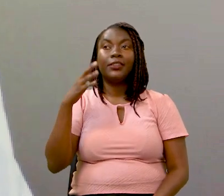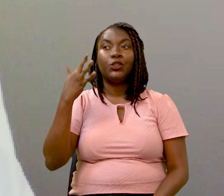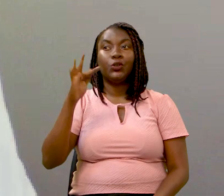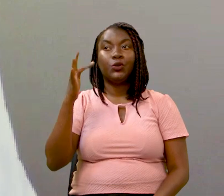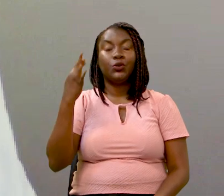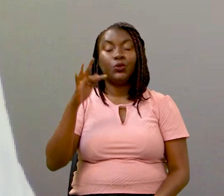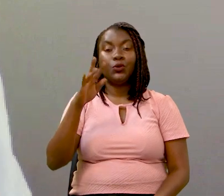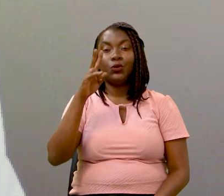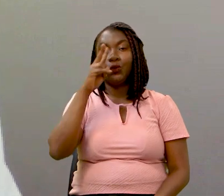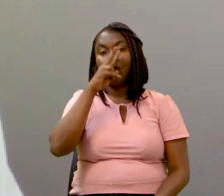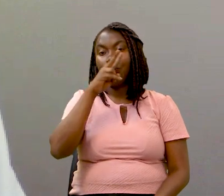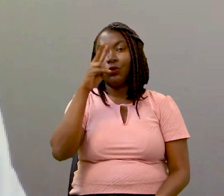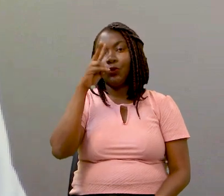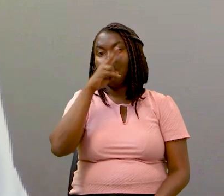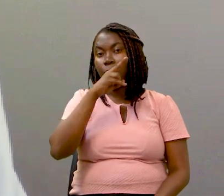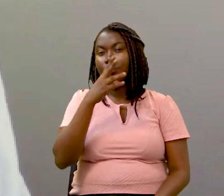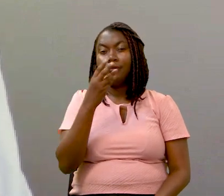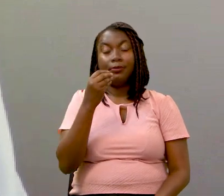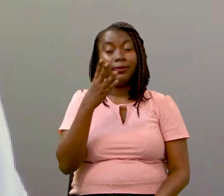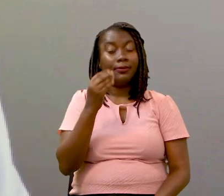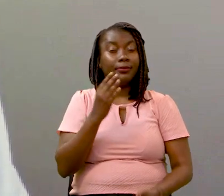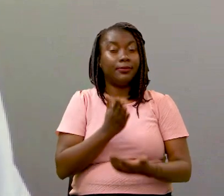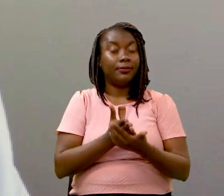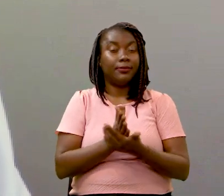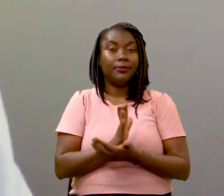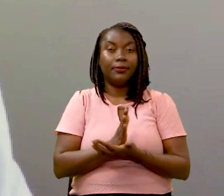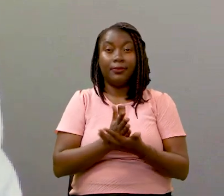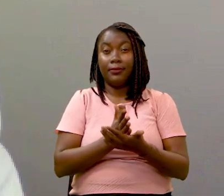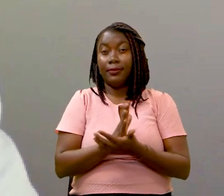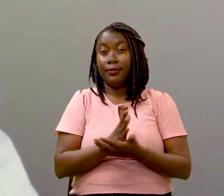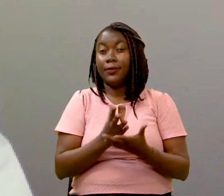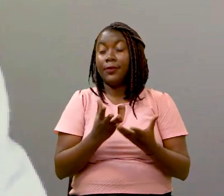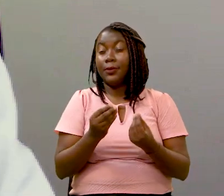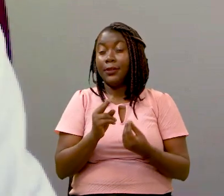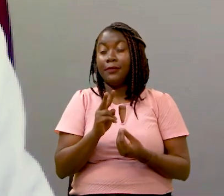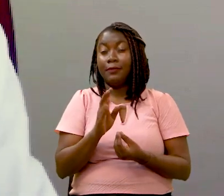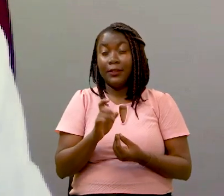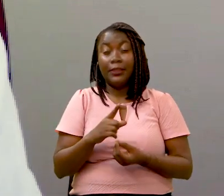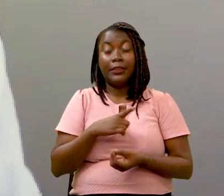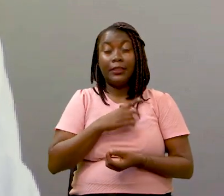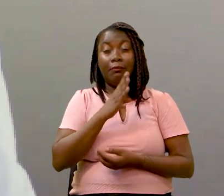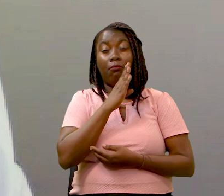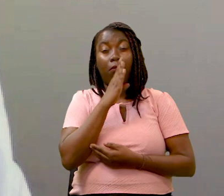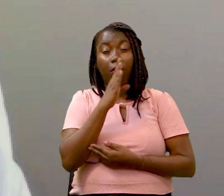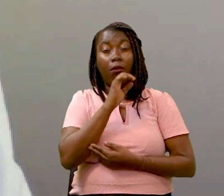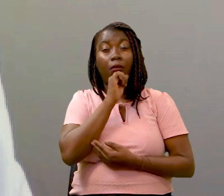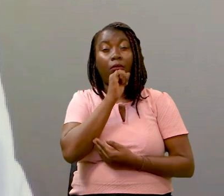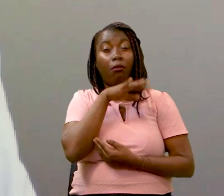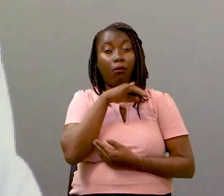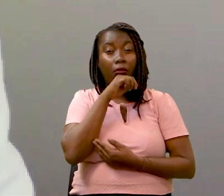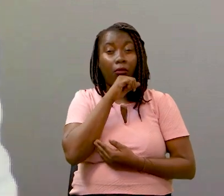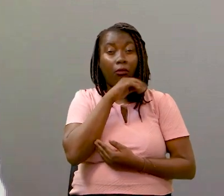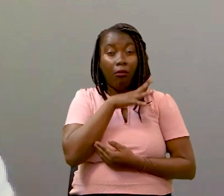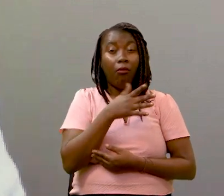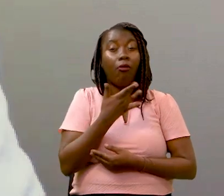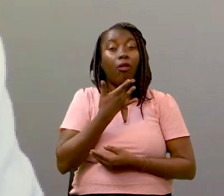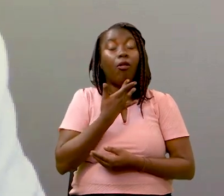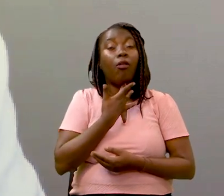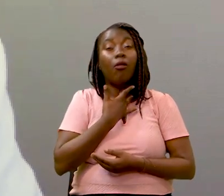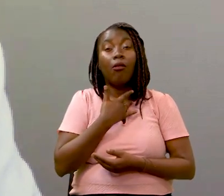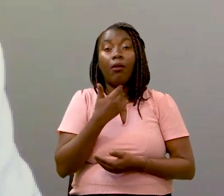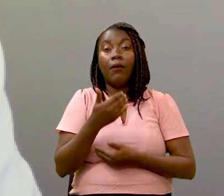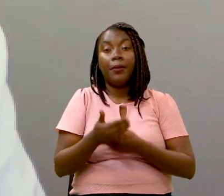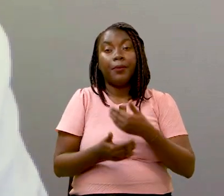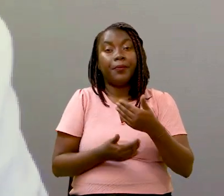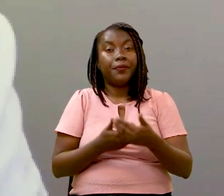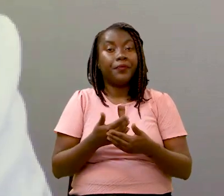é uma dor forte, bastante desagradável, muitas vezes tem náuseas, vômitos, mas as consequências